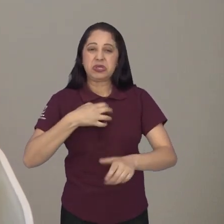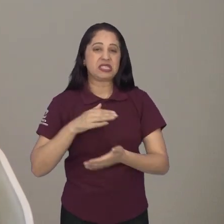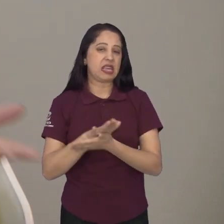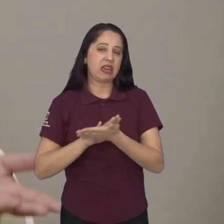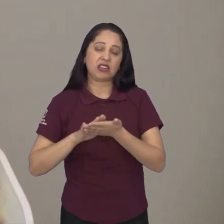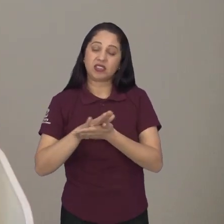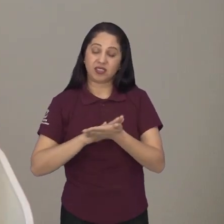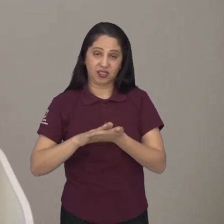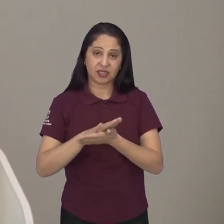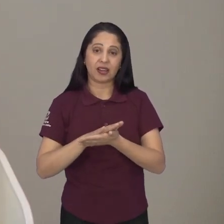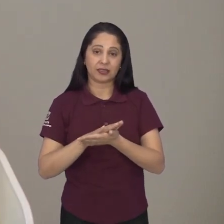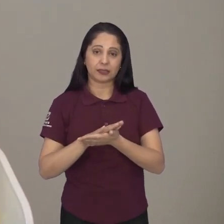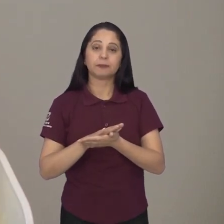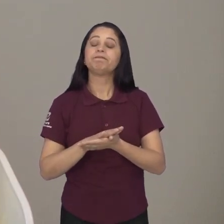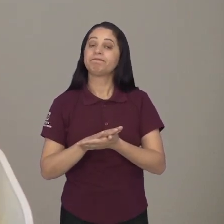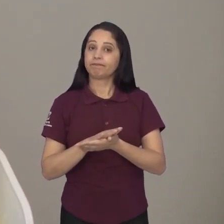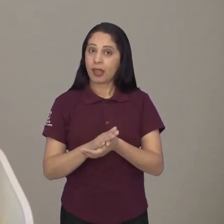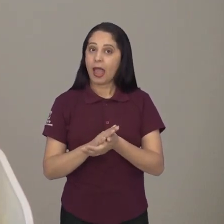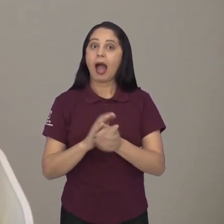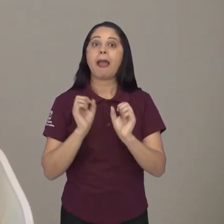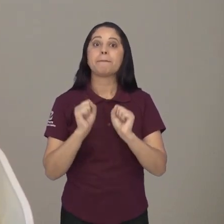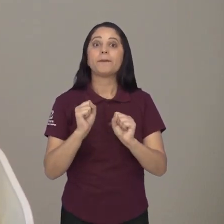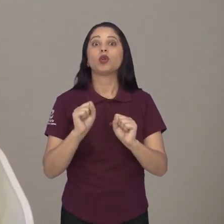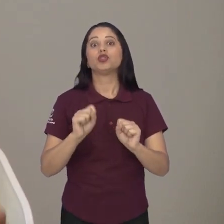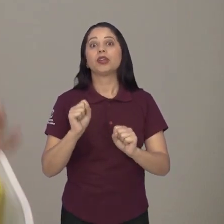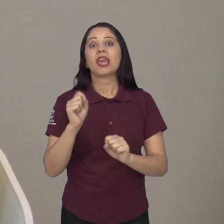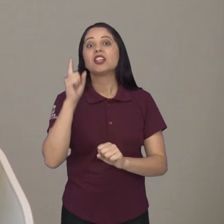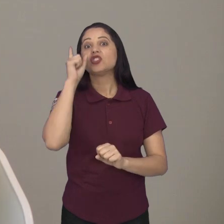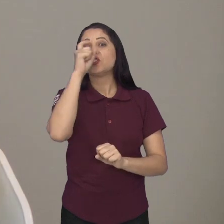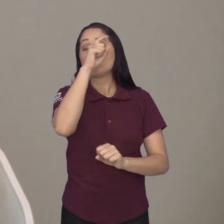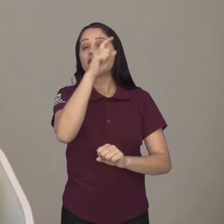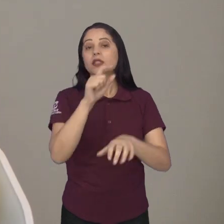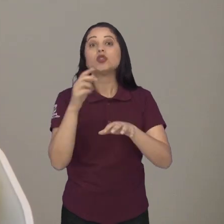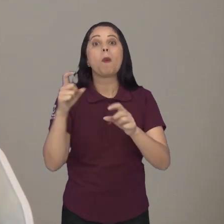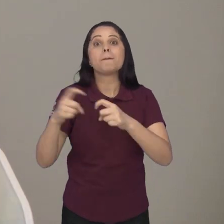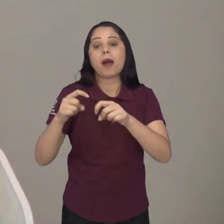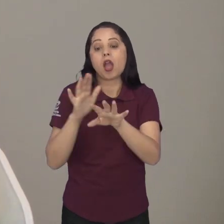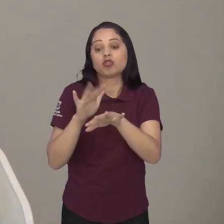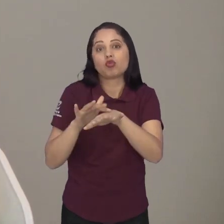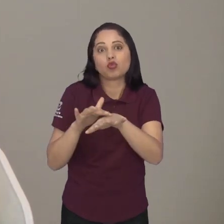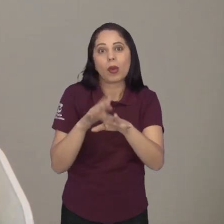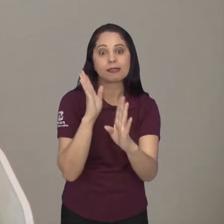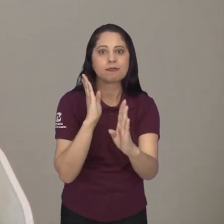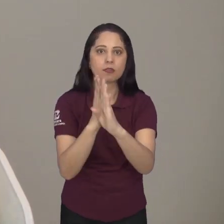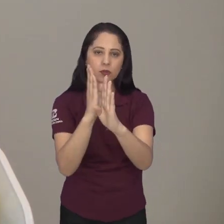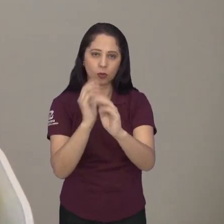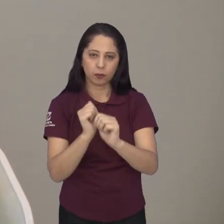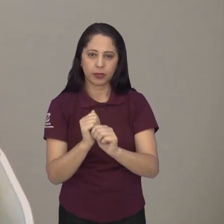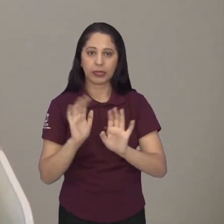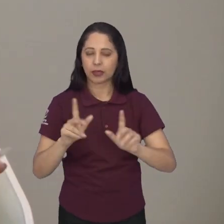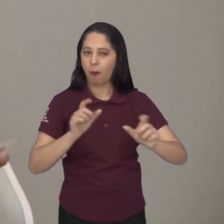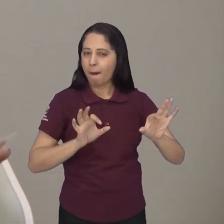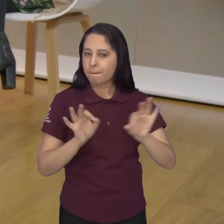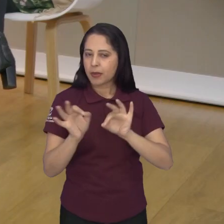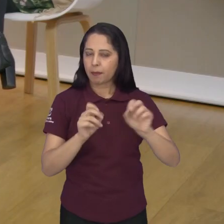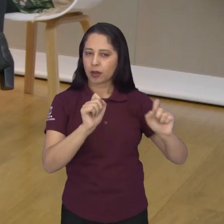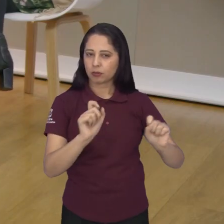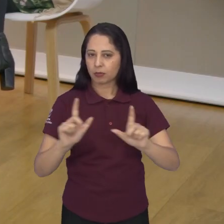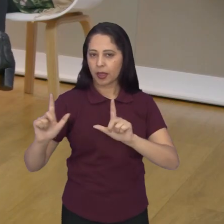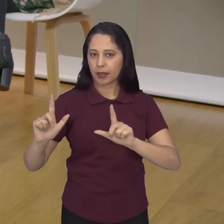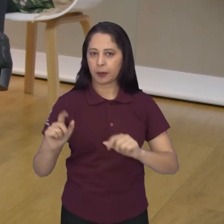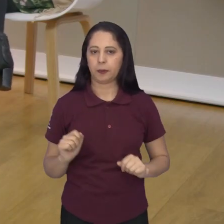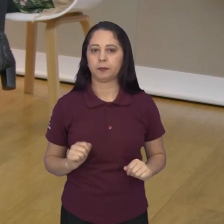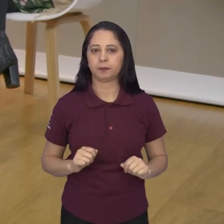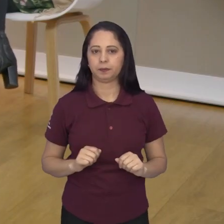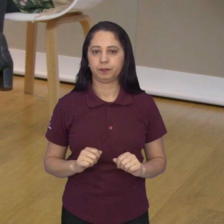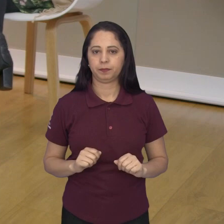pelo menos nas fases iniciais. E isso pode dificultar bastante um diagnóstico precoce, né? Então nós preparamos aqui um quadro,